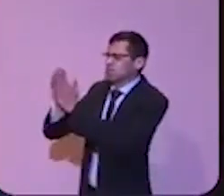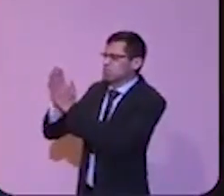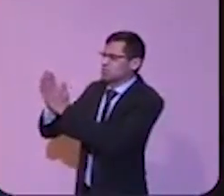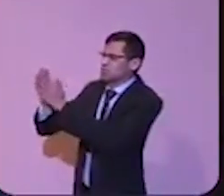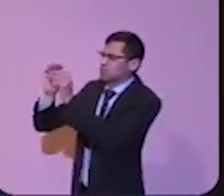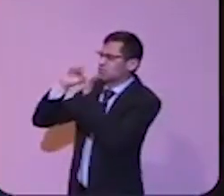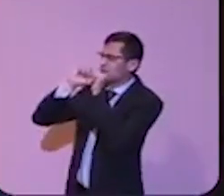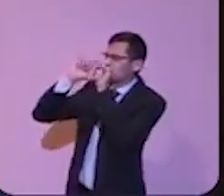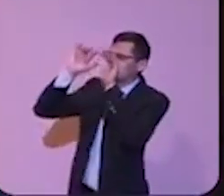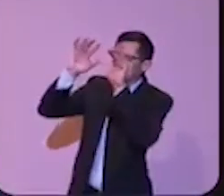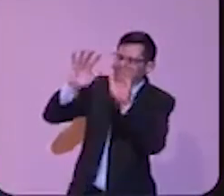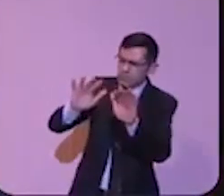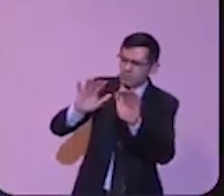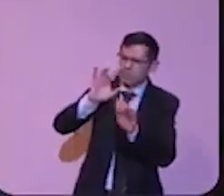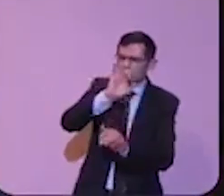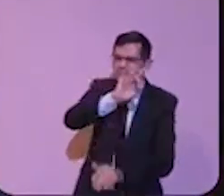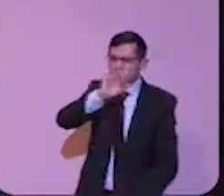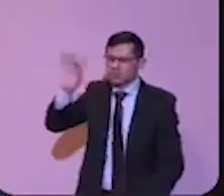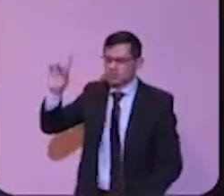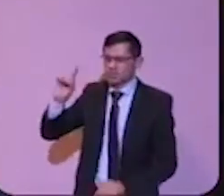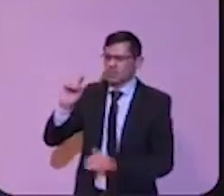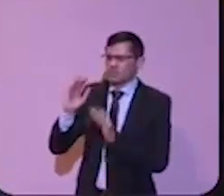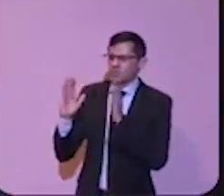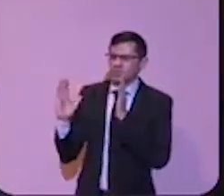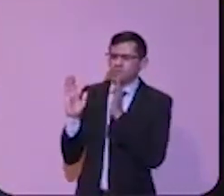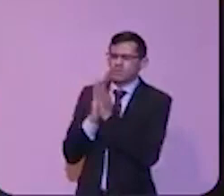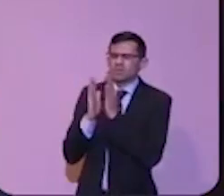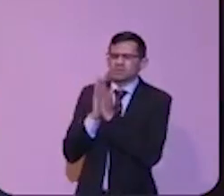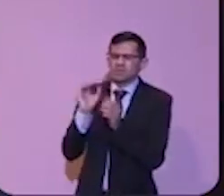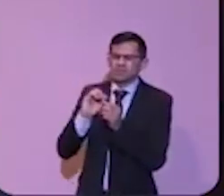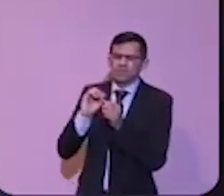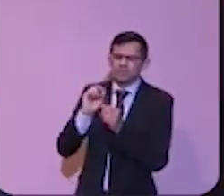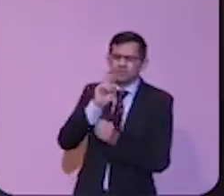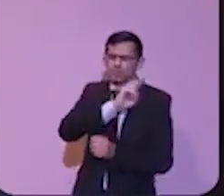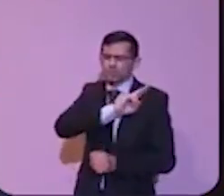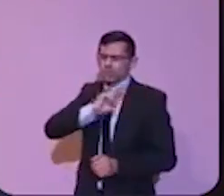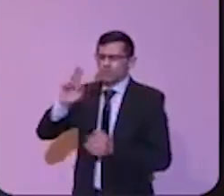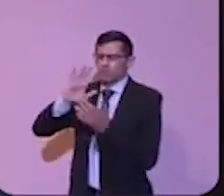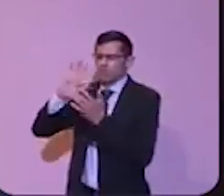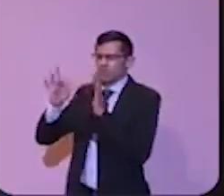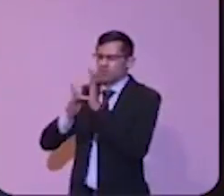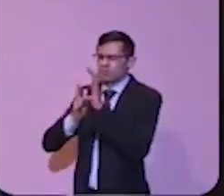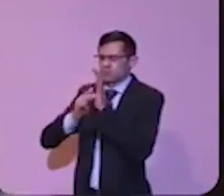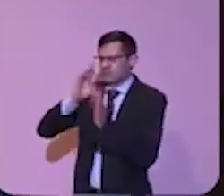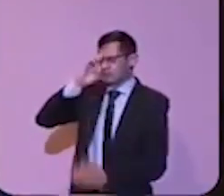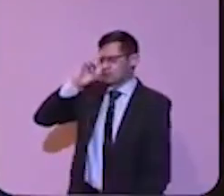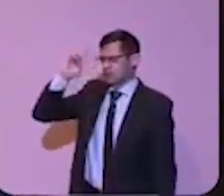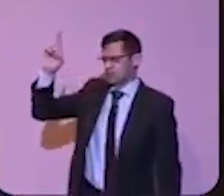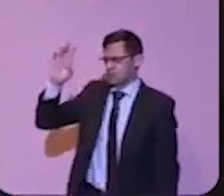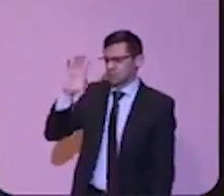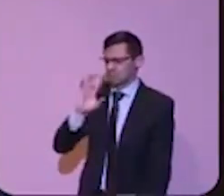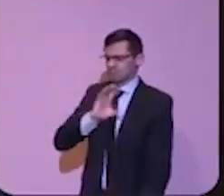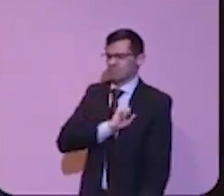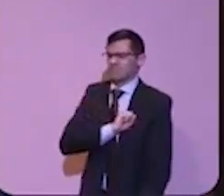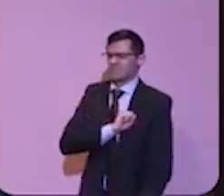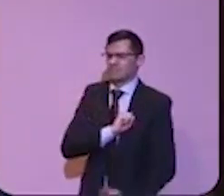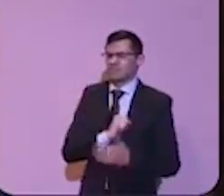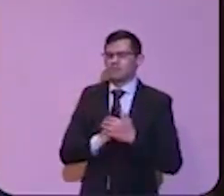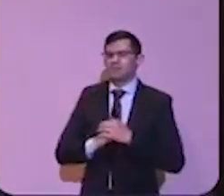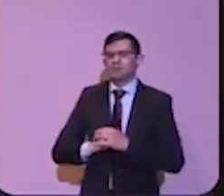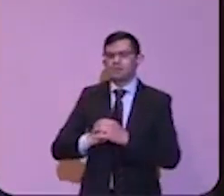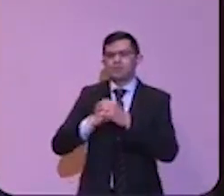Abençoa-nos, Pai, assim é a oração que nós fazemos em nome de Jesus, nosso Senhor amado.